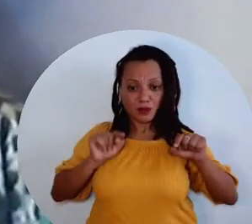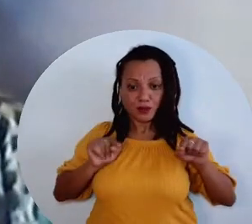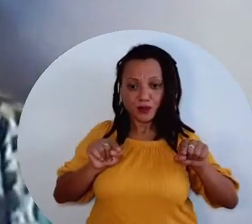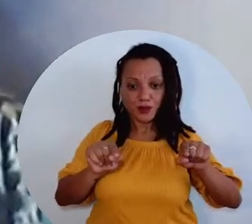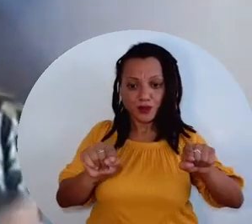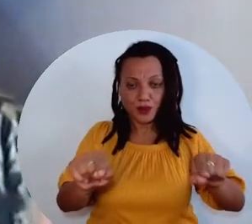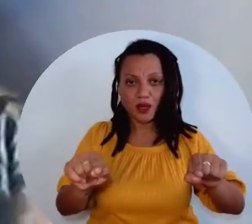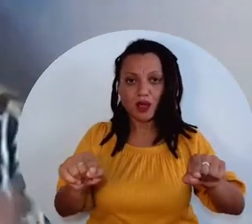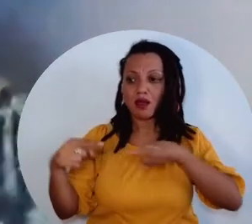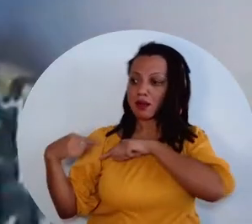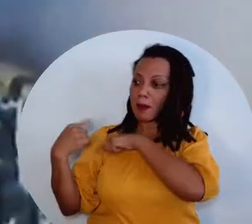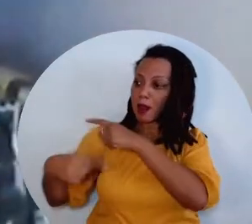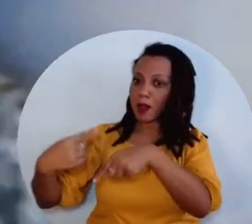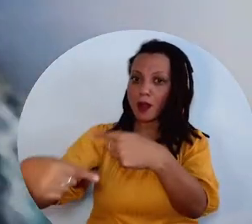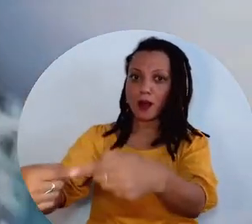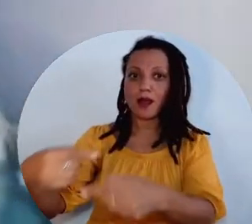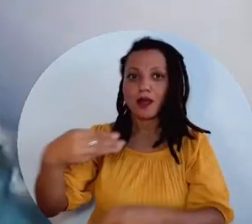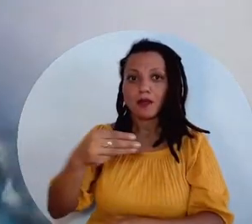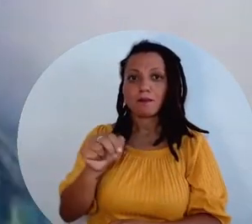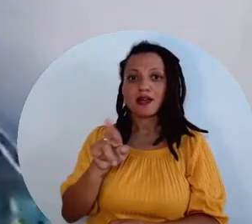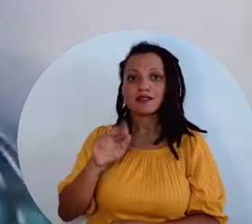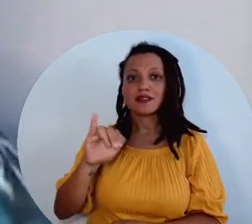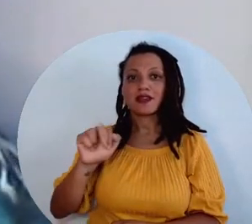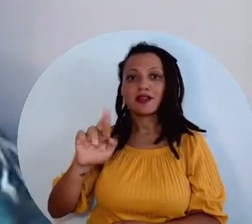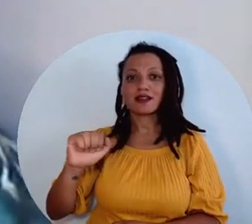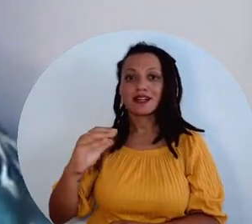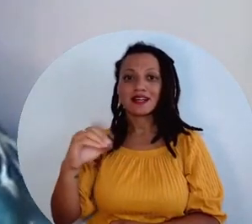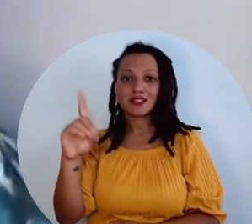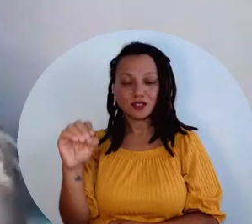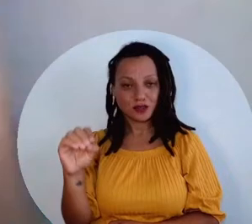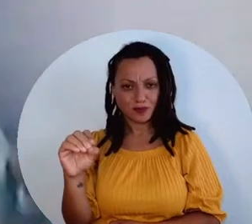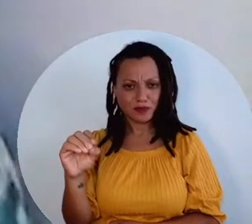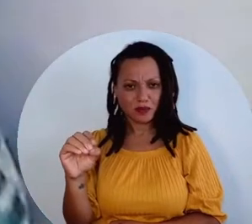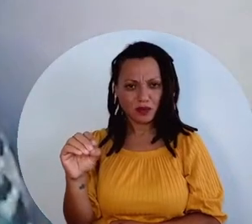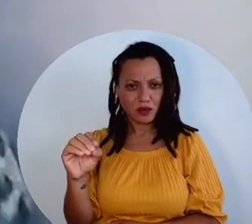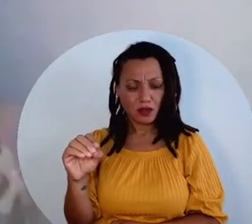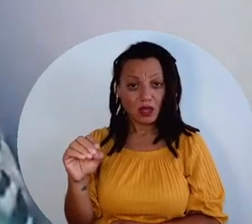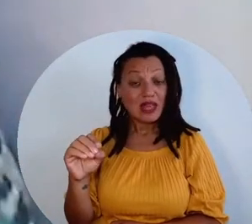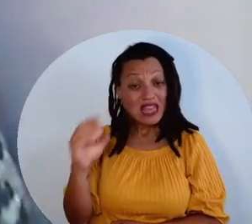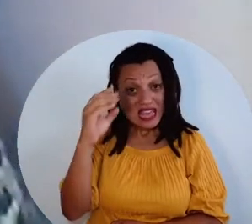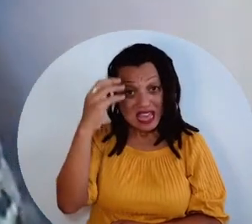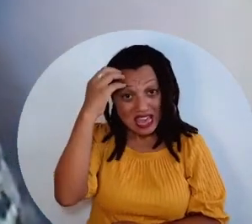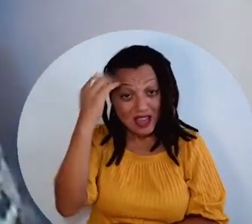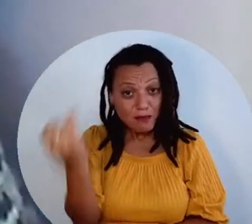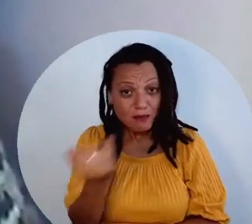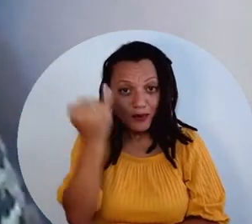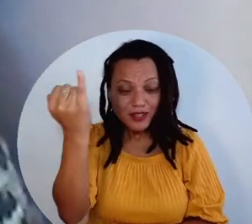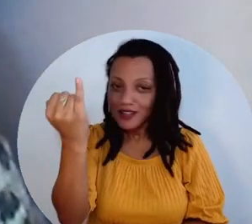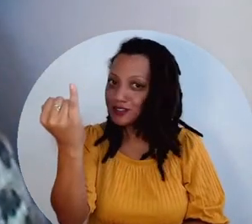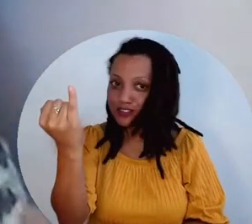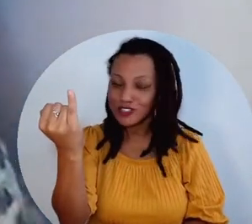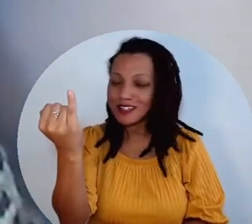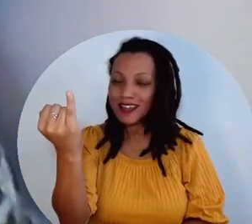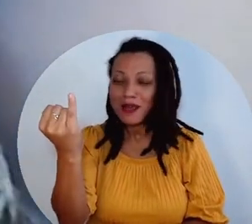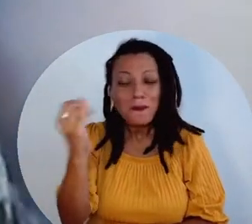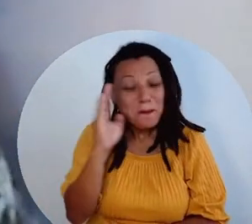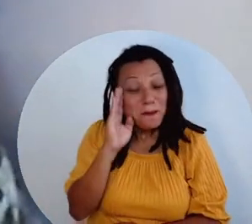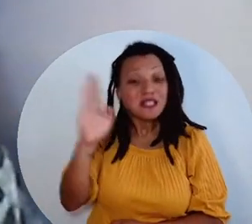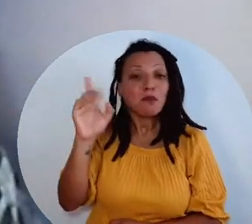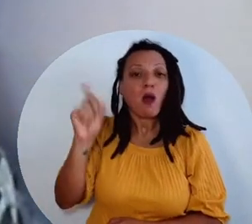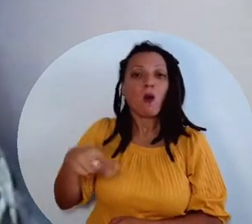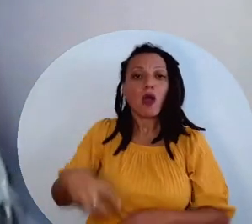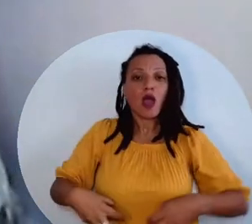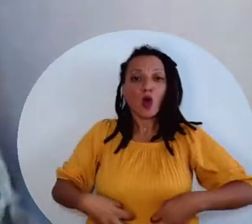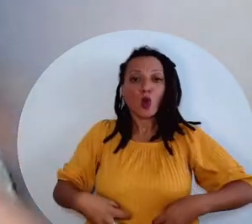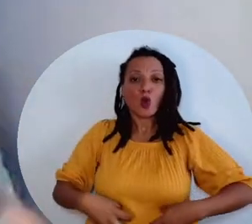do matriarcado, que mais importante do que o rei é o útero que pariu aquele rei, né? E aí tem toda